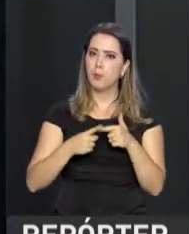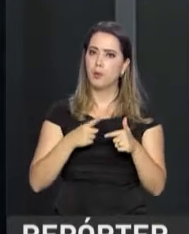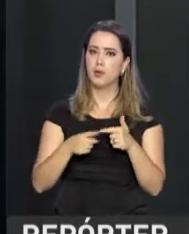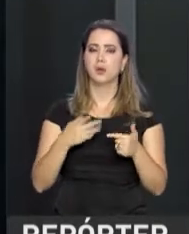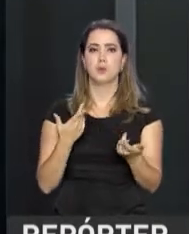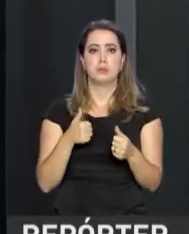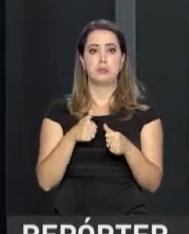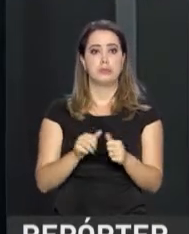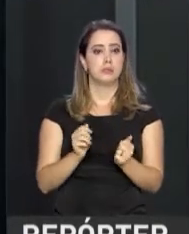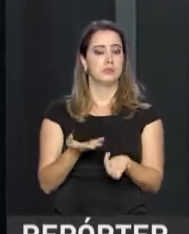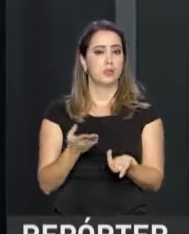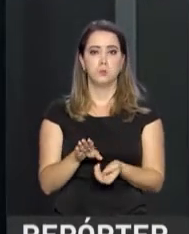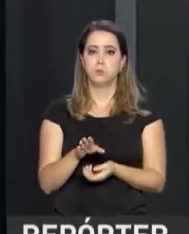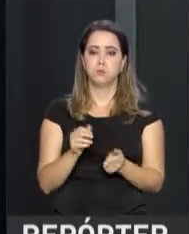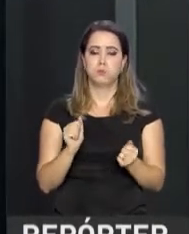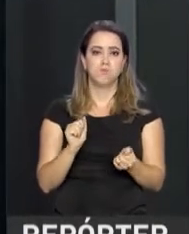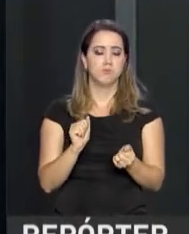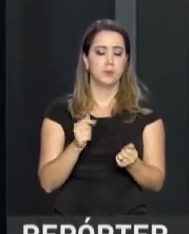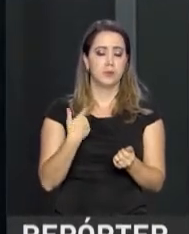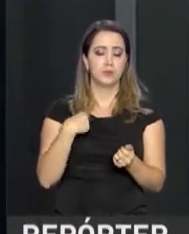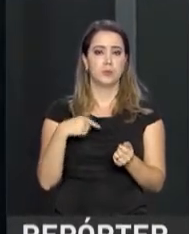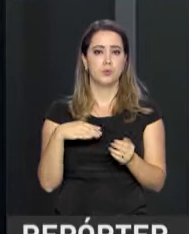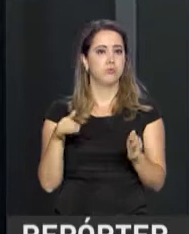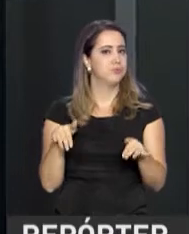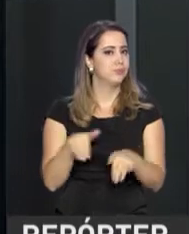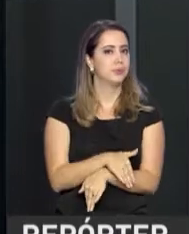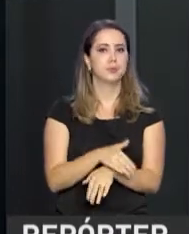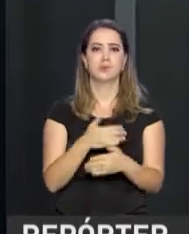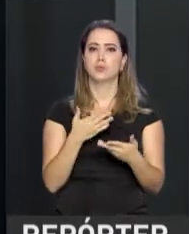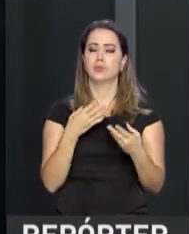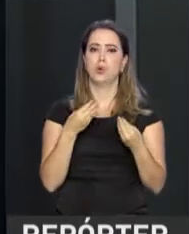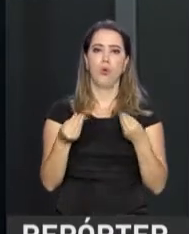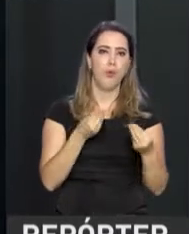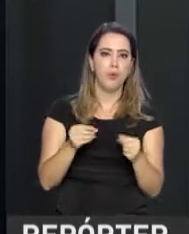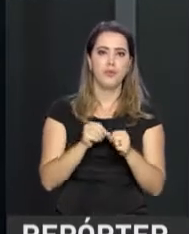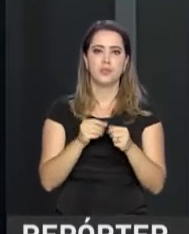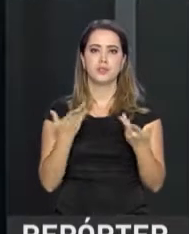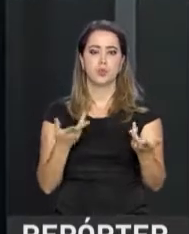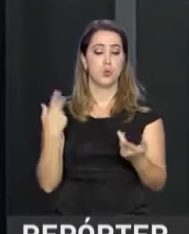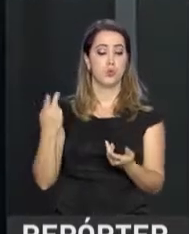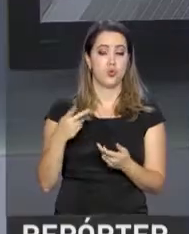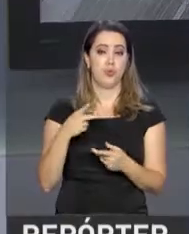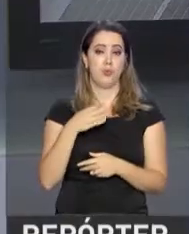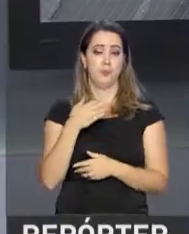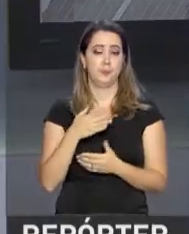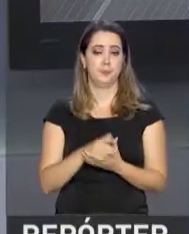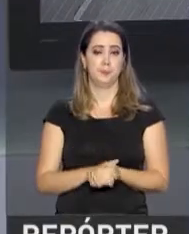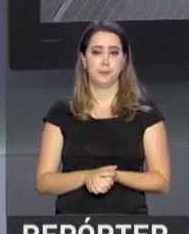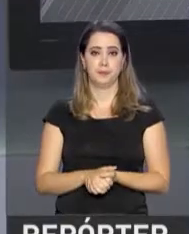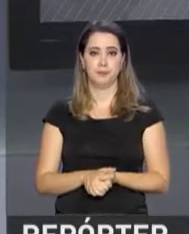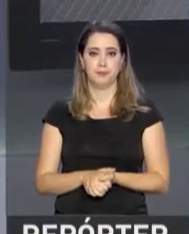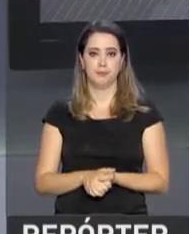população que em defesa sobretudo a propostas populistas a propostas regressivas autoritárias e